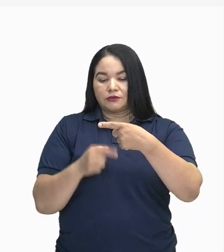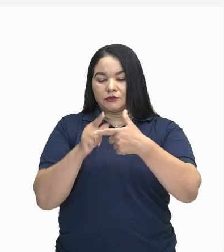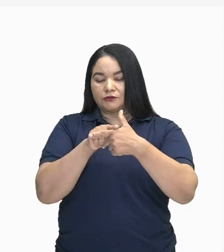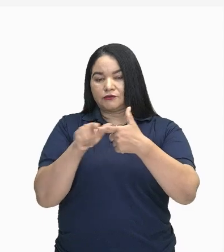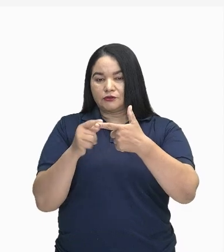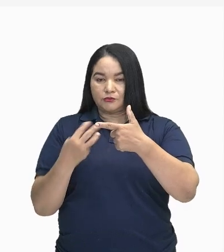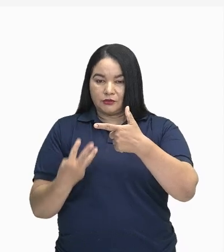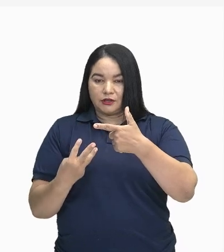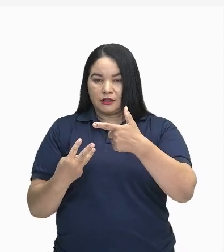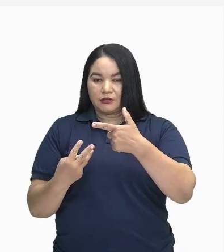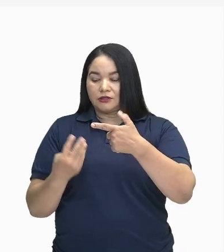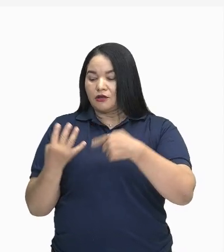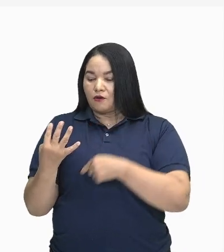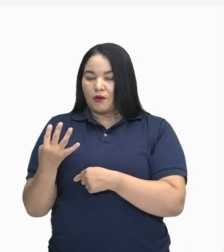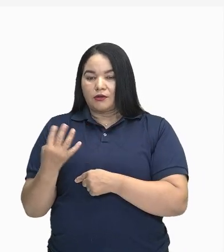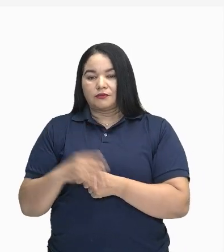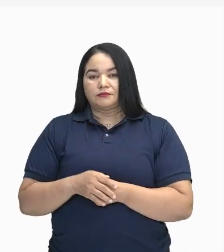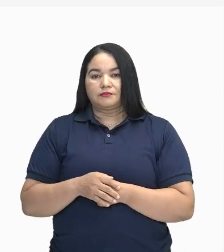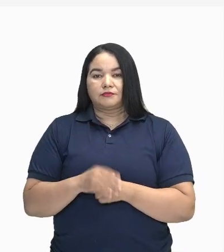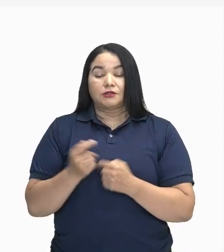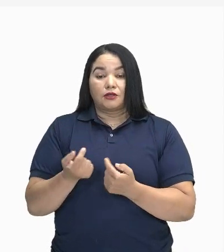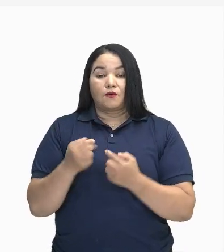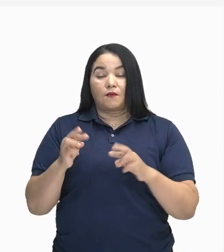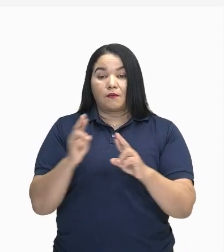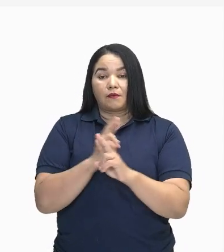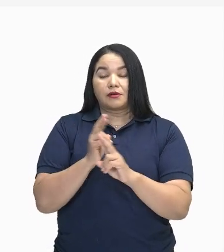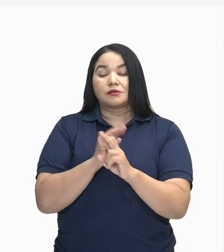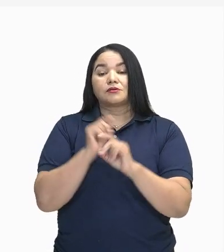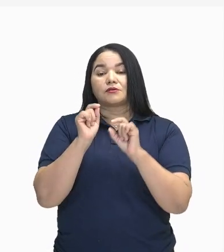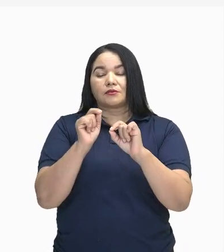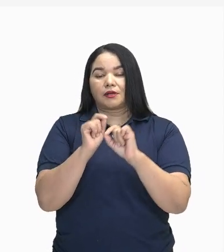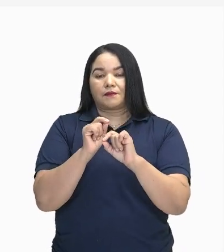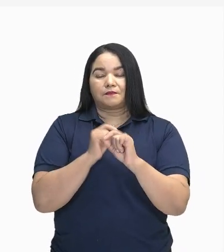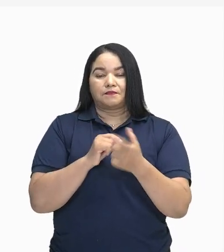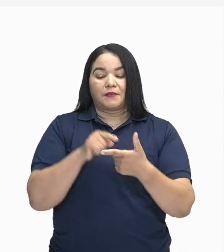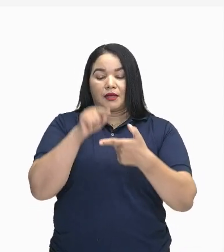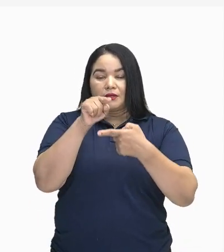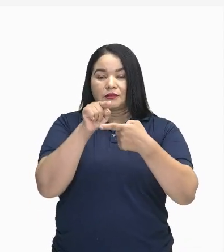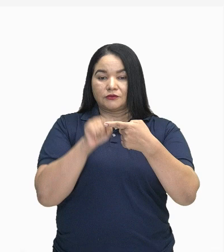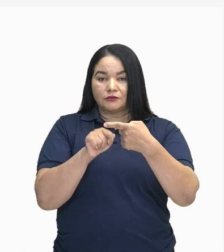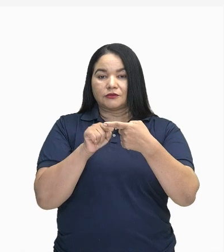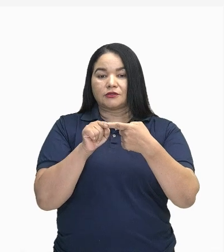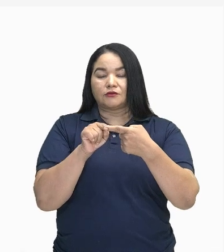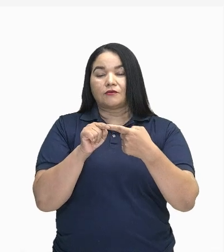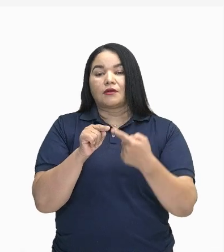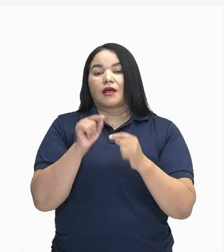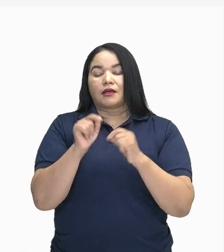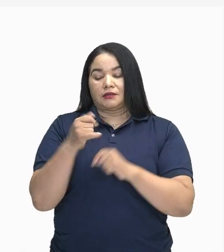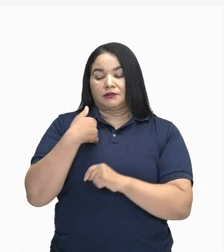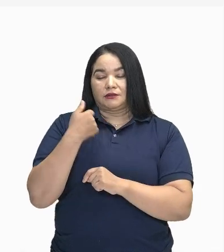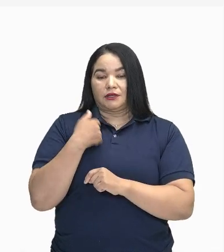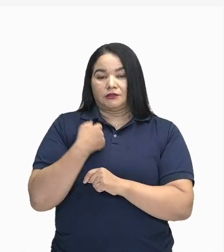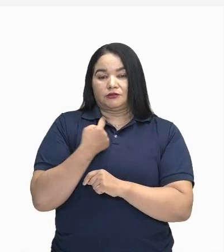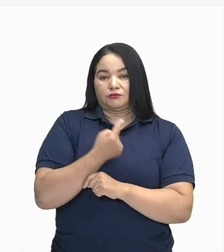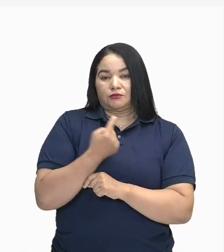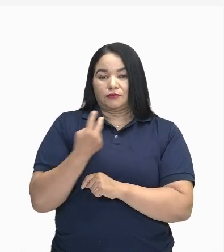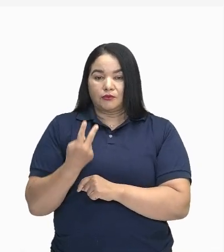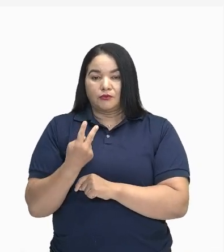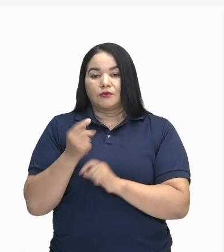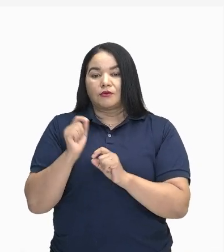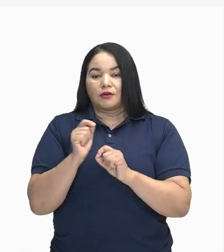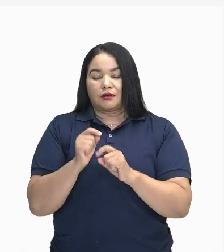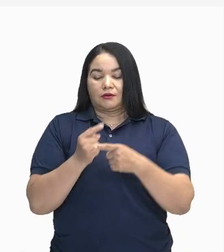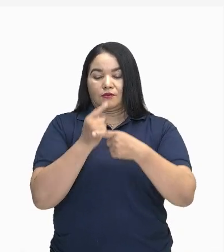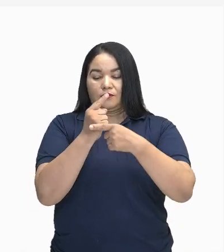4. Então, a razão entre a idade de Fátima e a idade de Luísa é exatamente 1